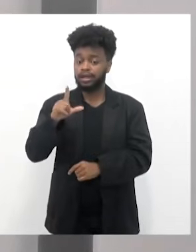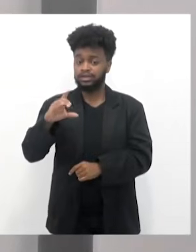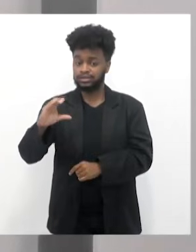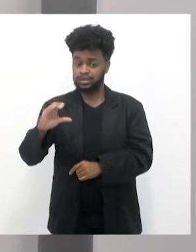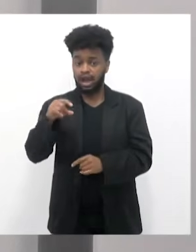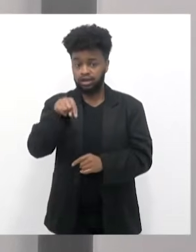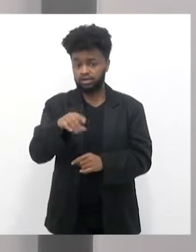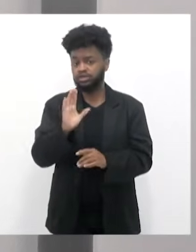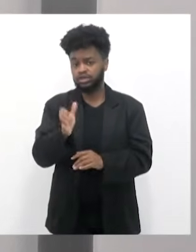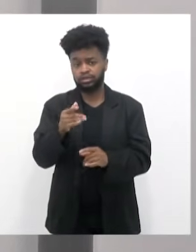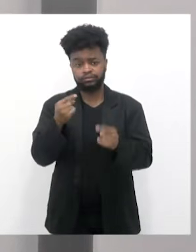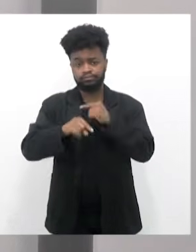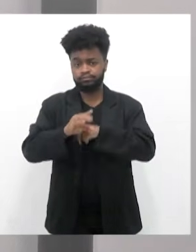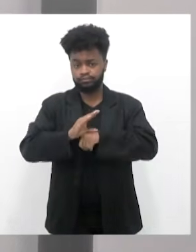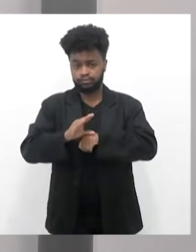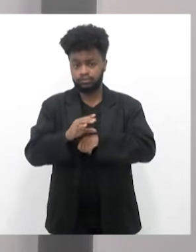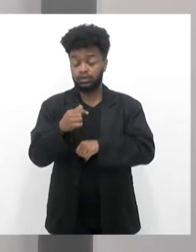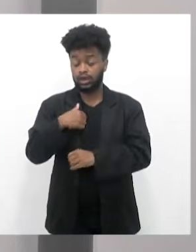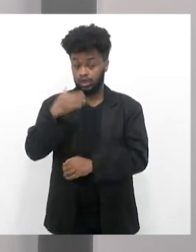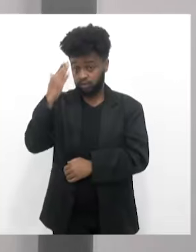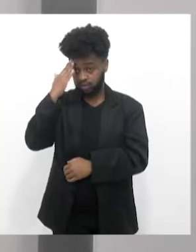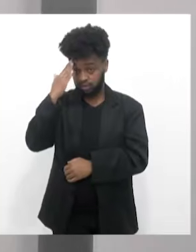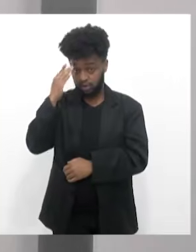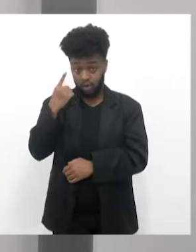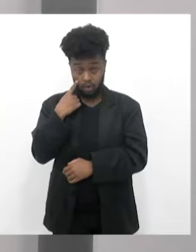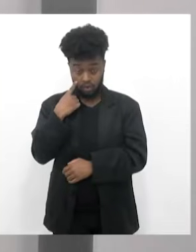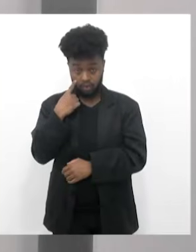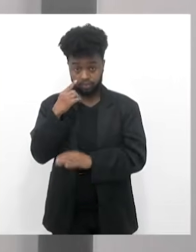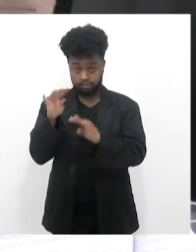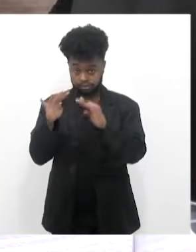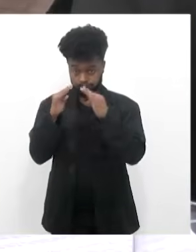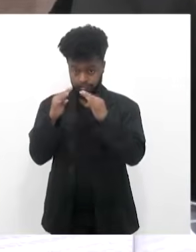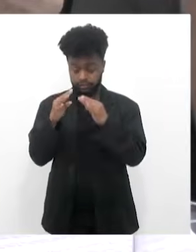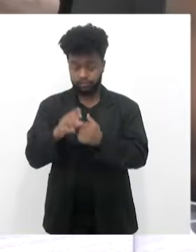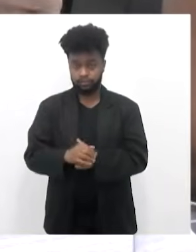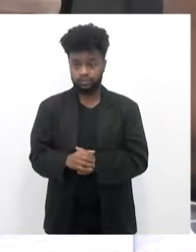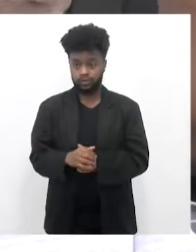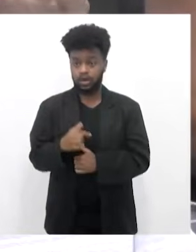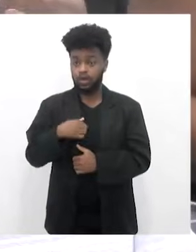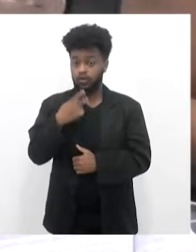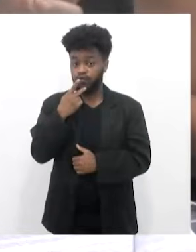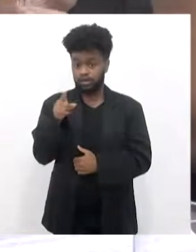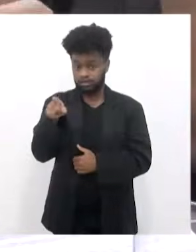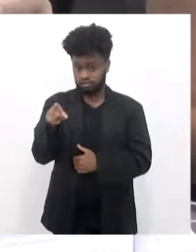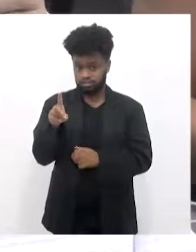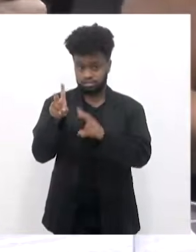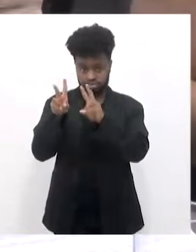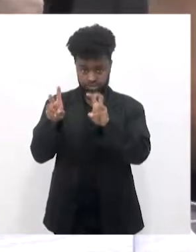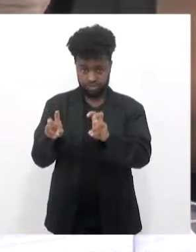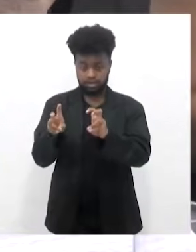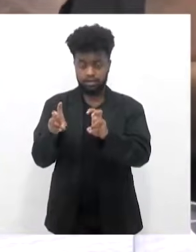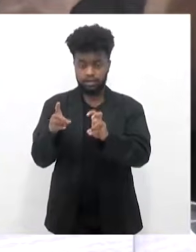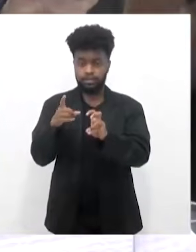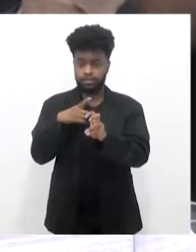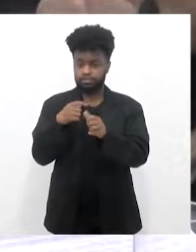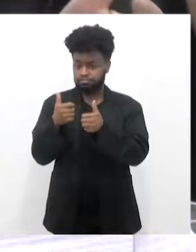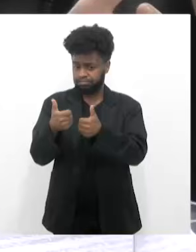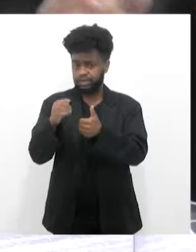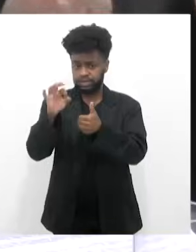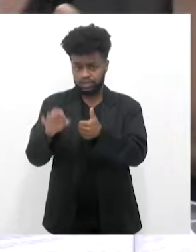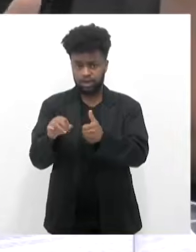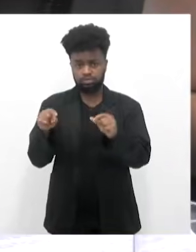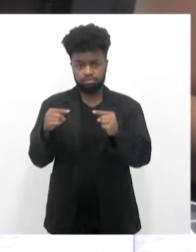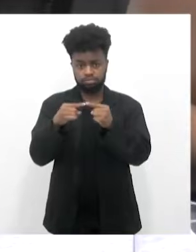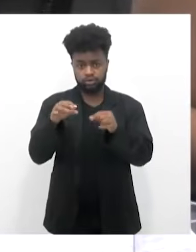seria inconstitucional por essência. Olha só, quando eu digo que a sua exposição ela guarda coerência